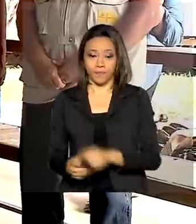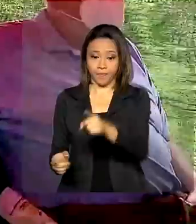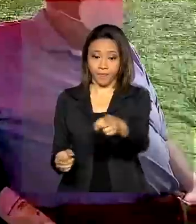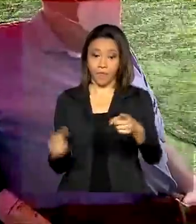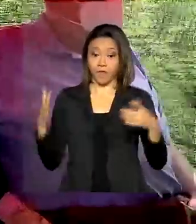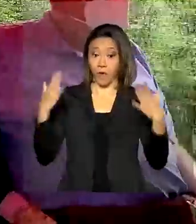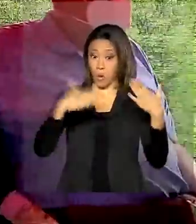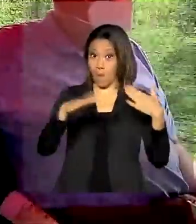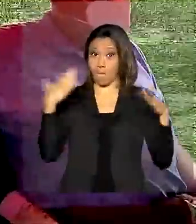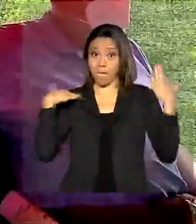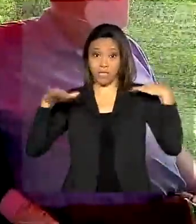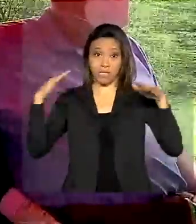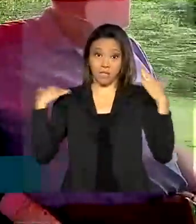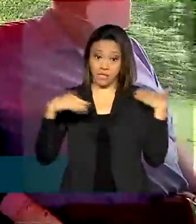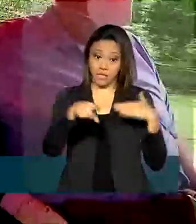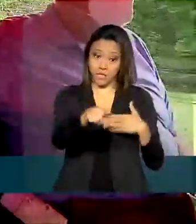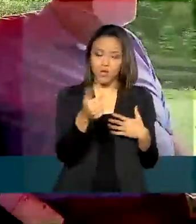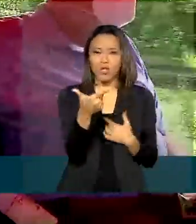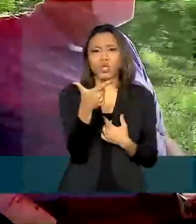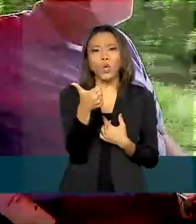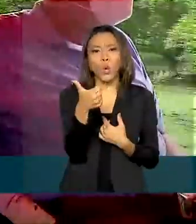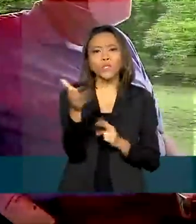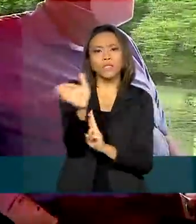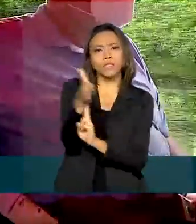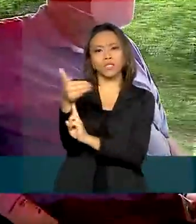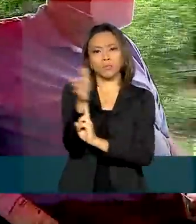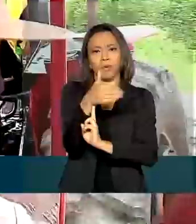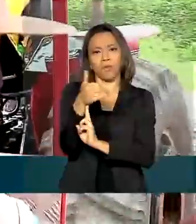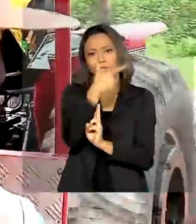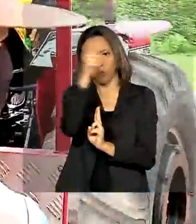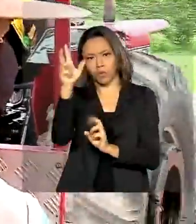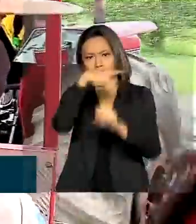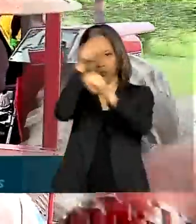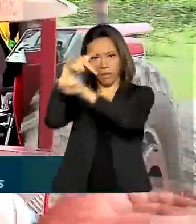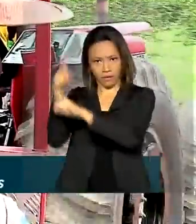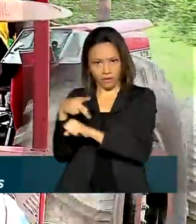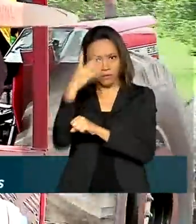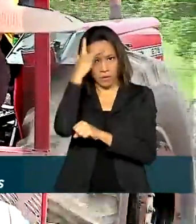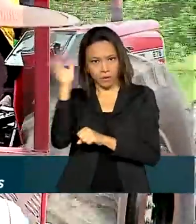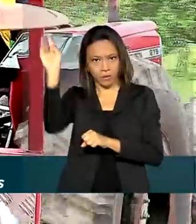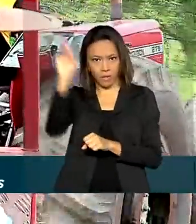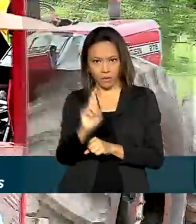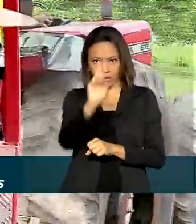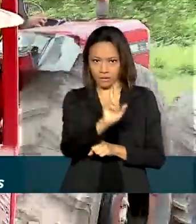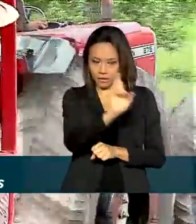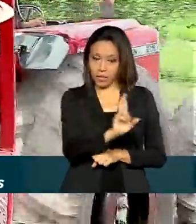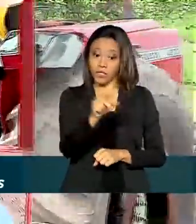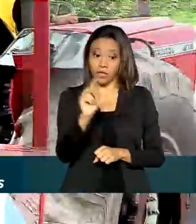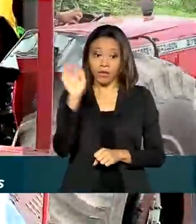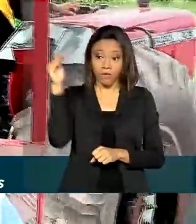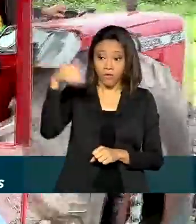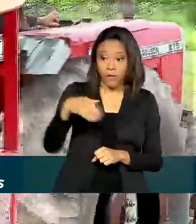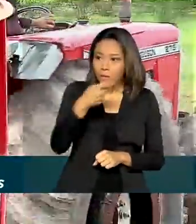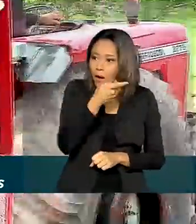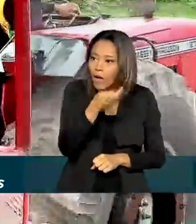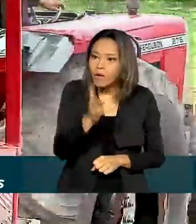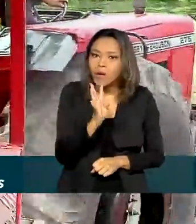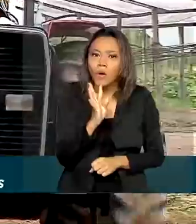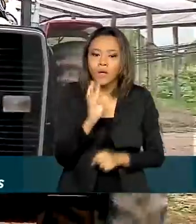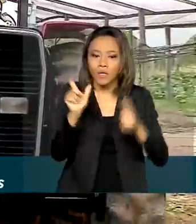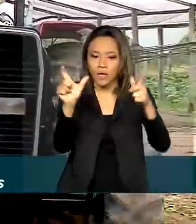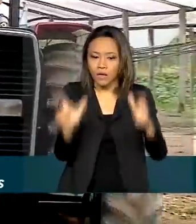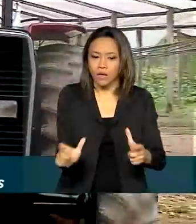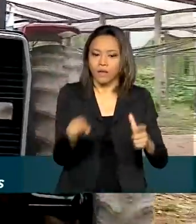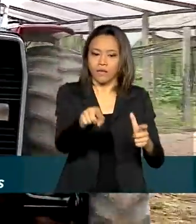passeio que a comitiva de 12 diplomatas estrangeiros conheceu a fazenda do projeto integrado de colonização Bela Vista,